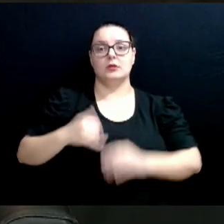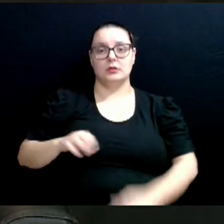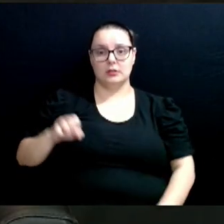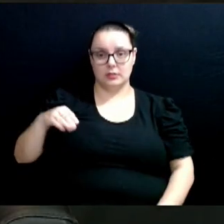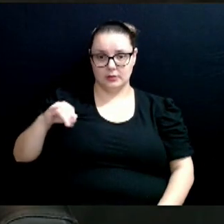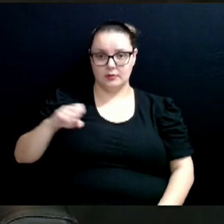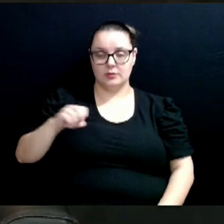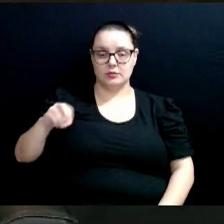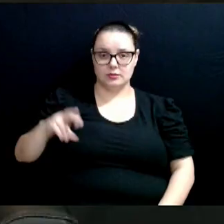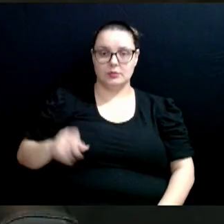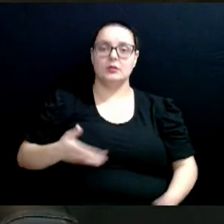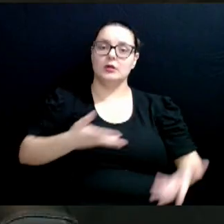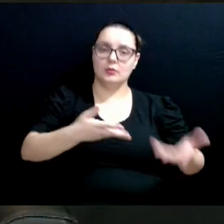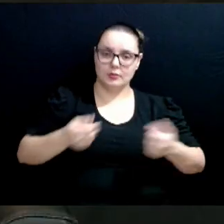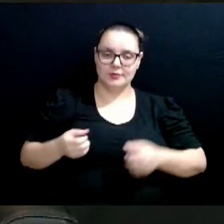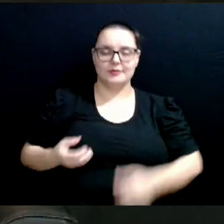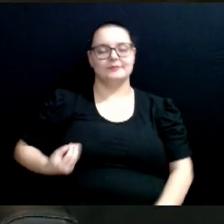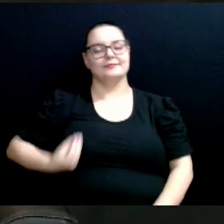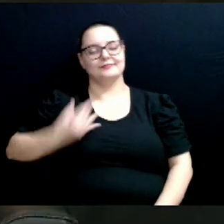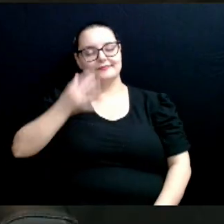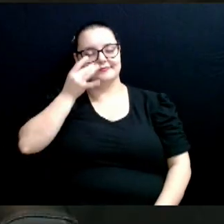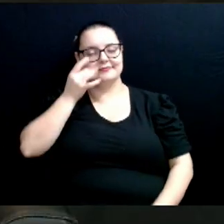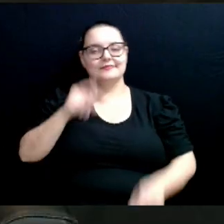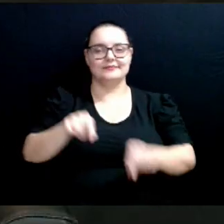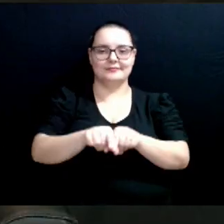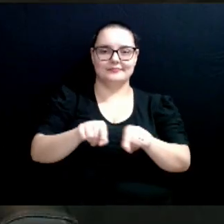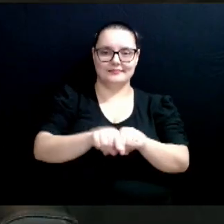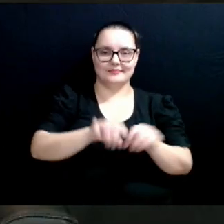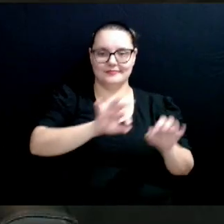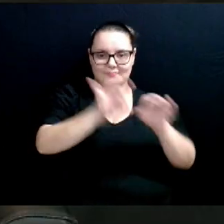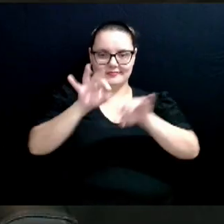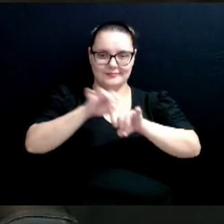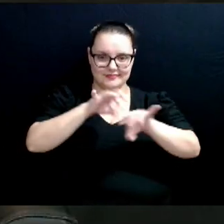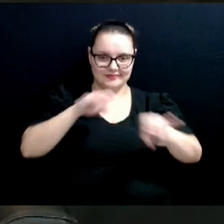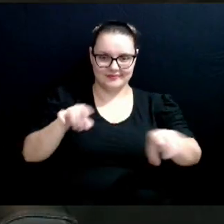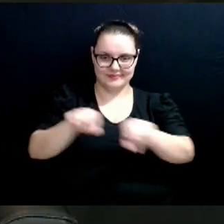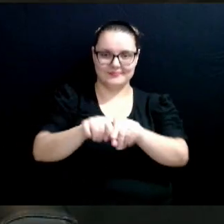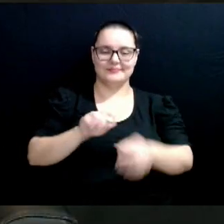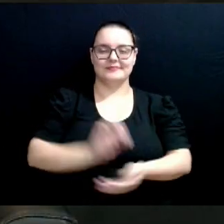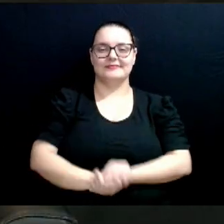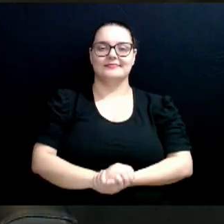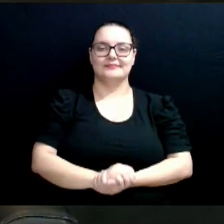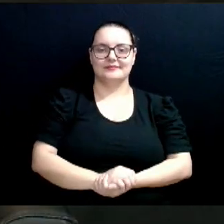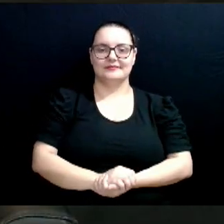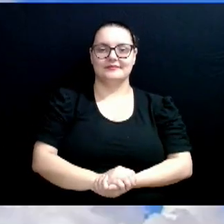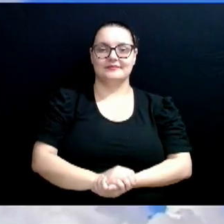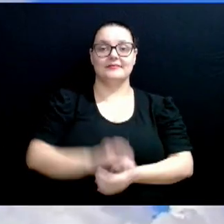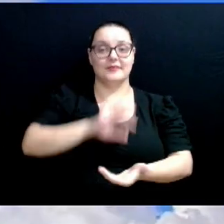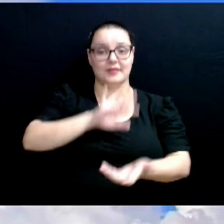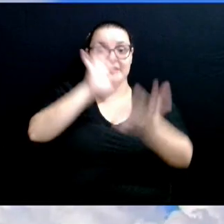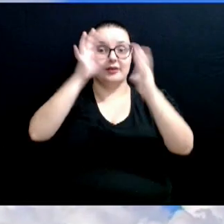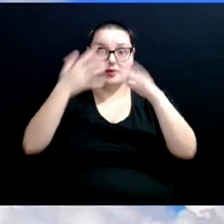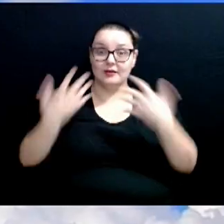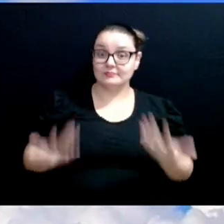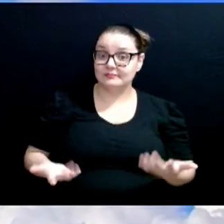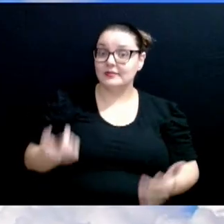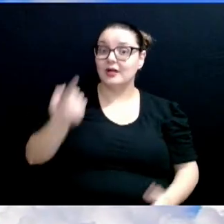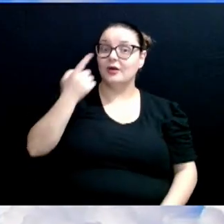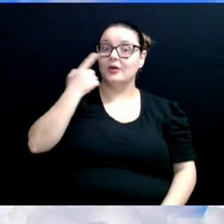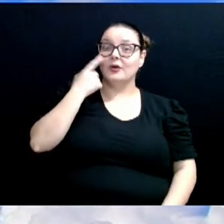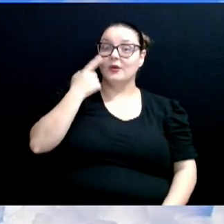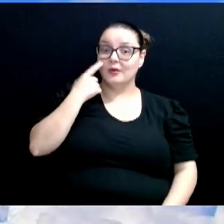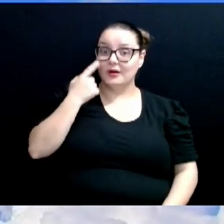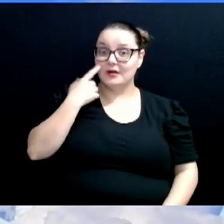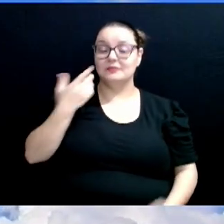para participar presencialmente e online também. Vamos com a previsão do tempo, gente? Olha, previsão do tempo para hoje é de